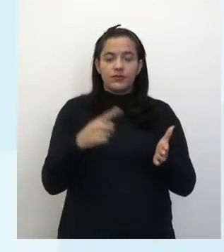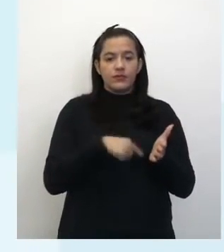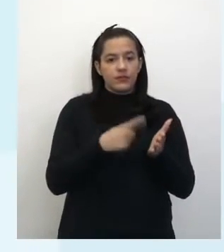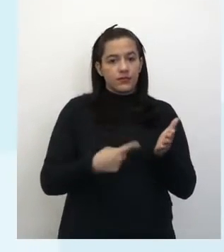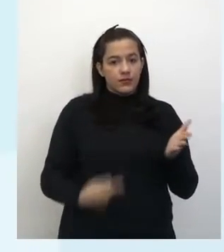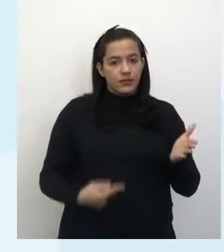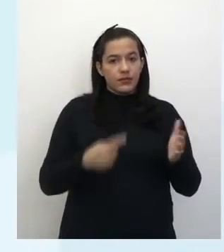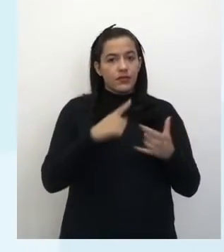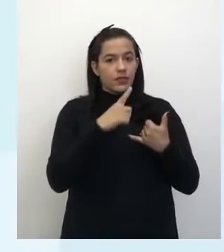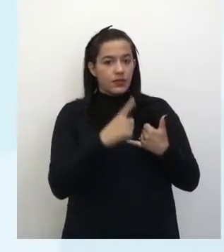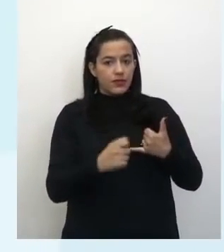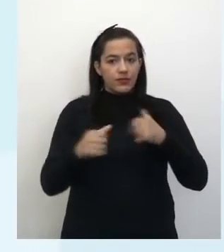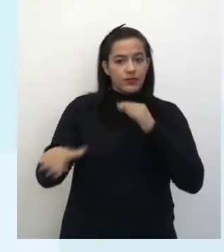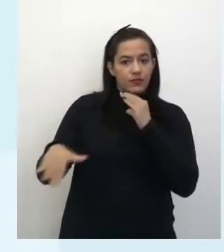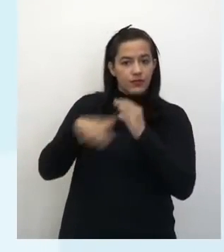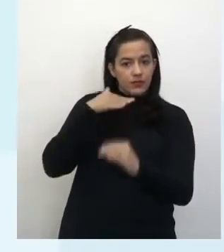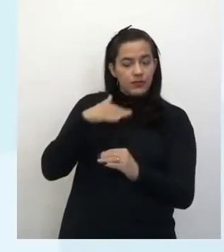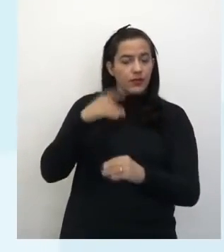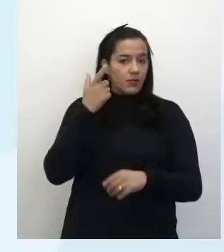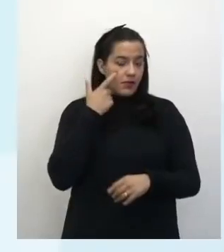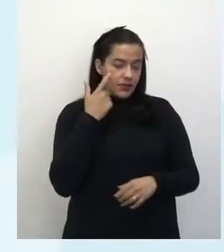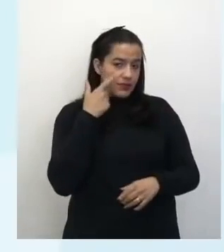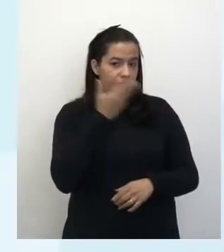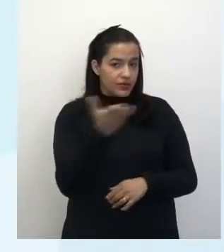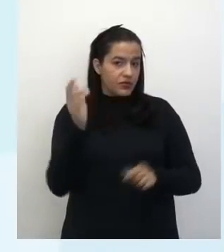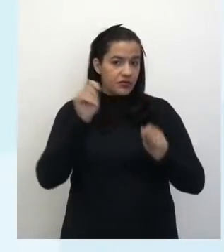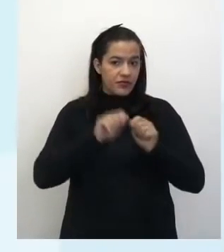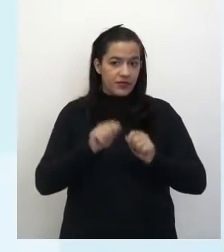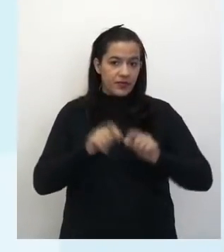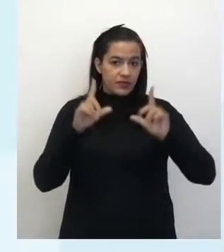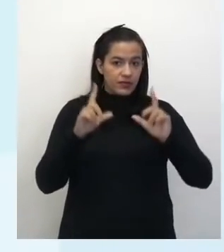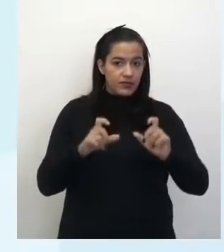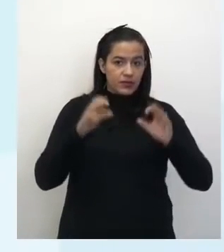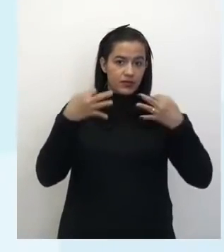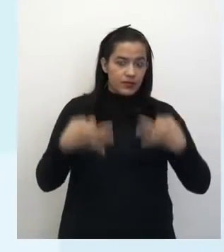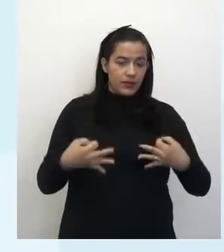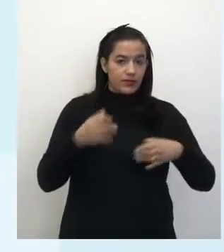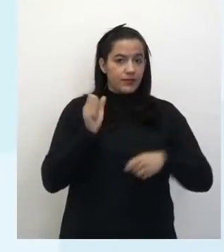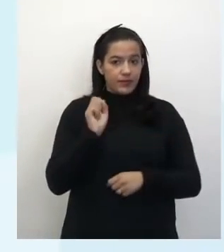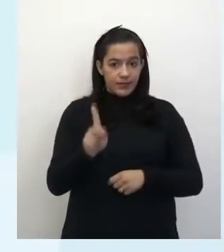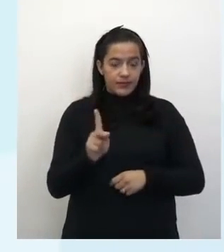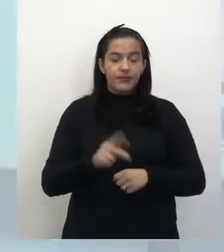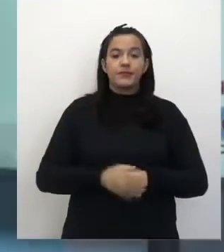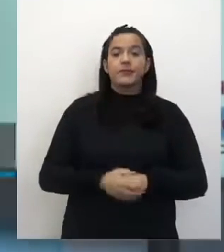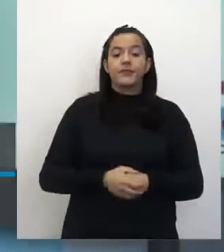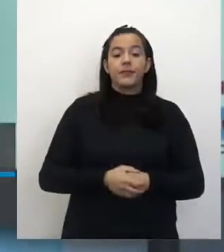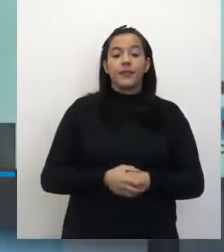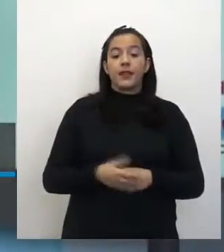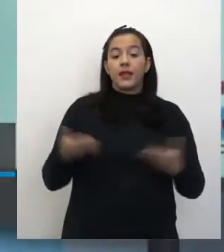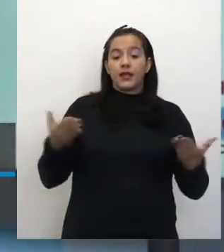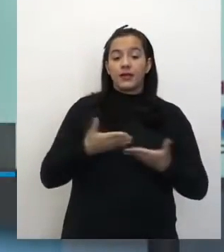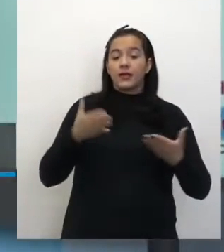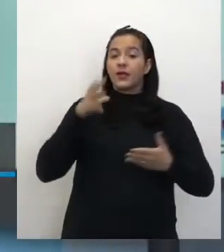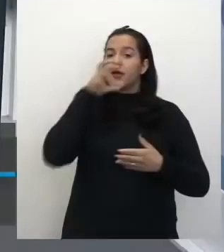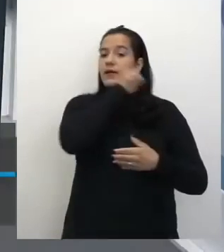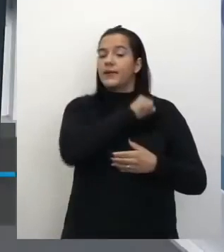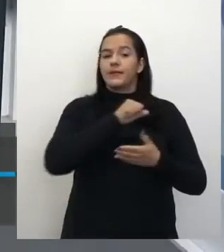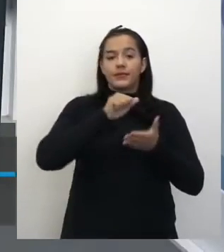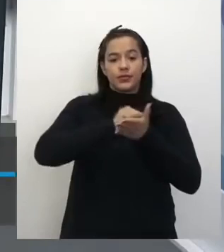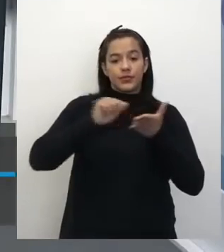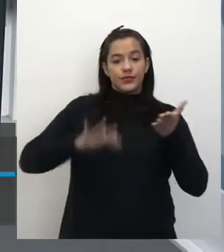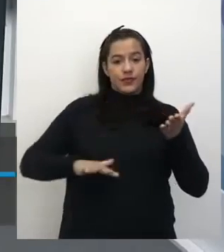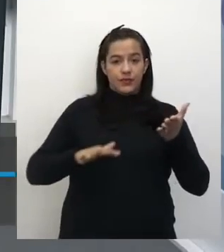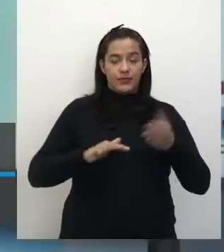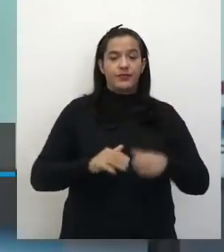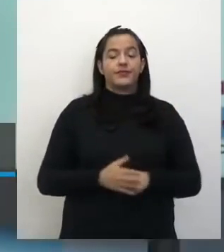Tirar uma fotinho, manda pra gente ver se você tá fazendo certinho mesmo, beleza? Legal, Jonas. Vamos para uma atividade rapidinha? Bora. Vamos